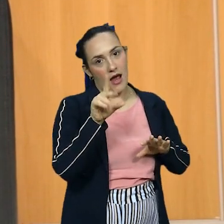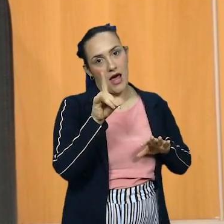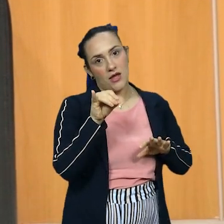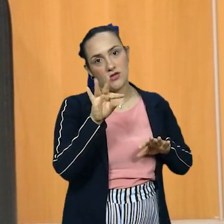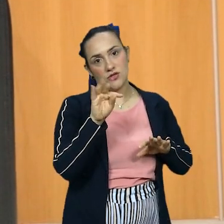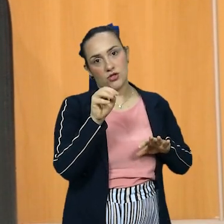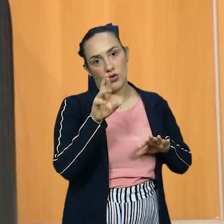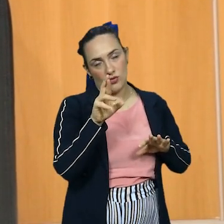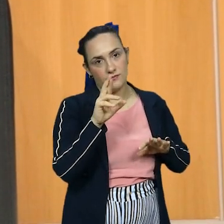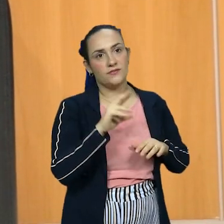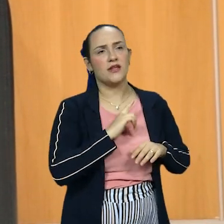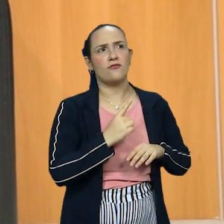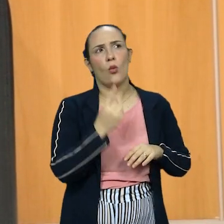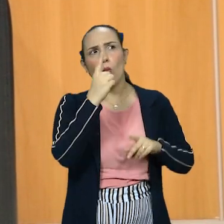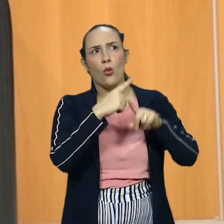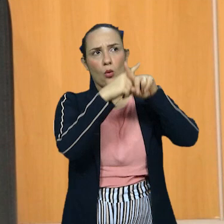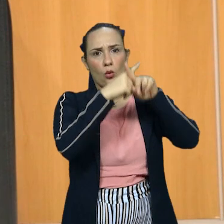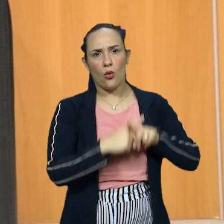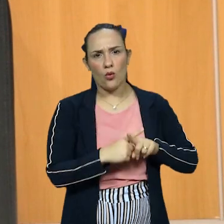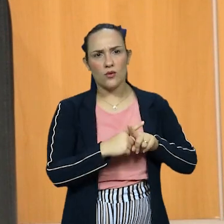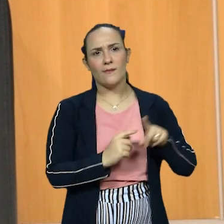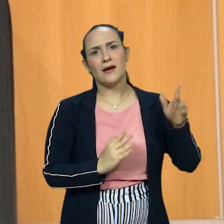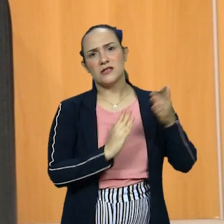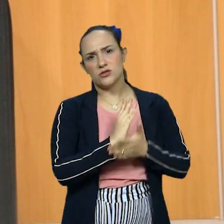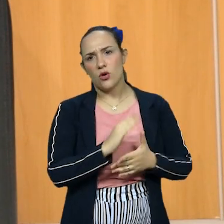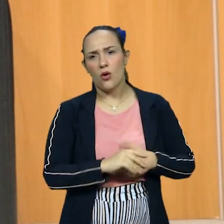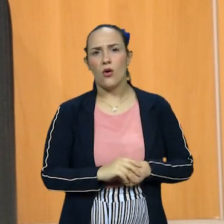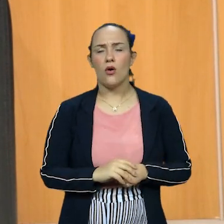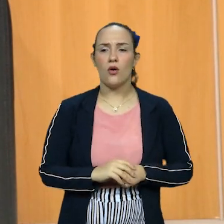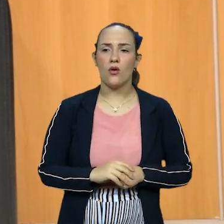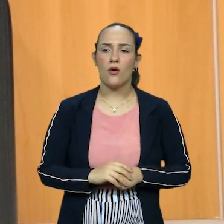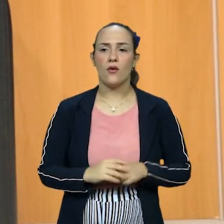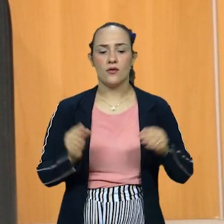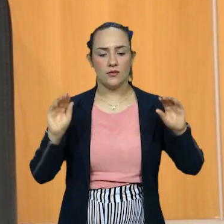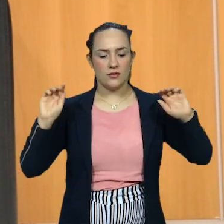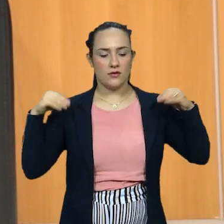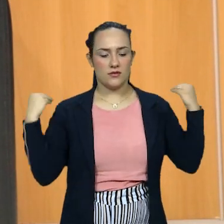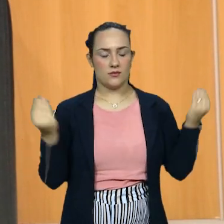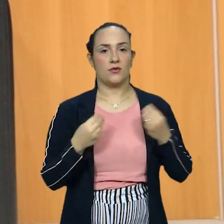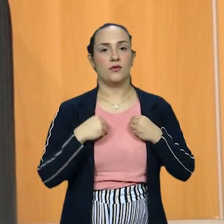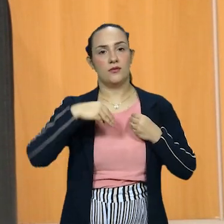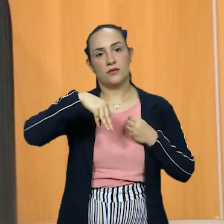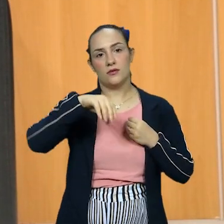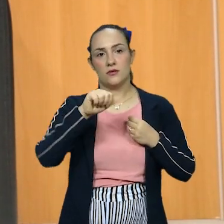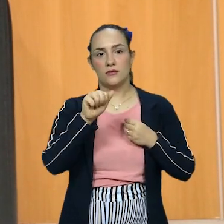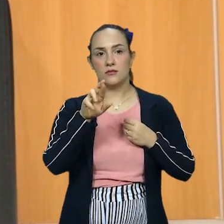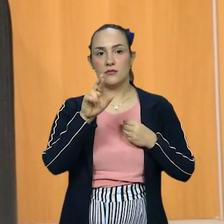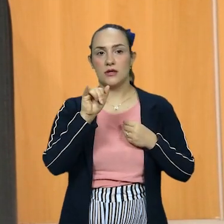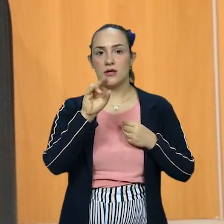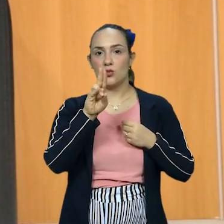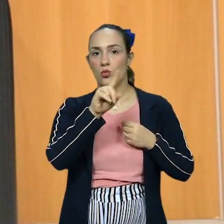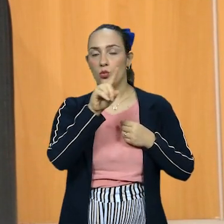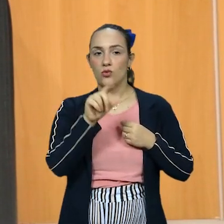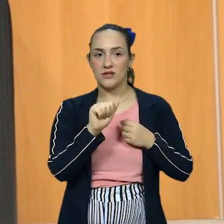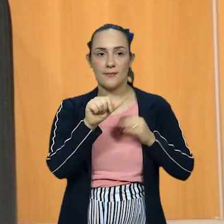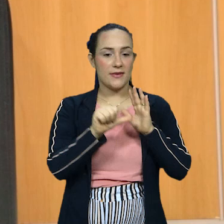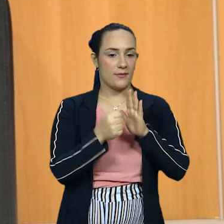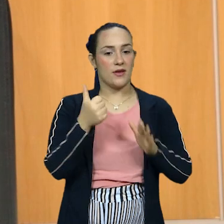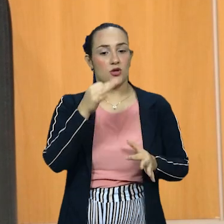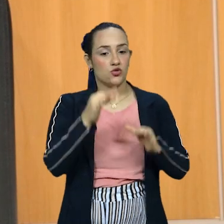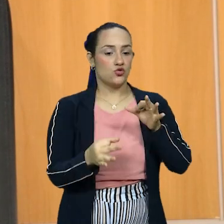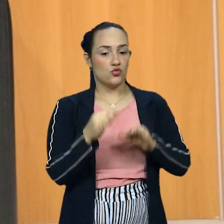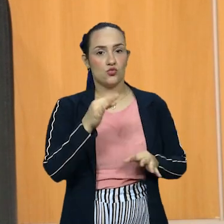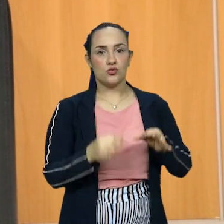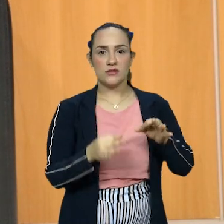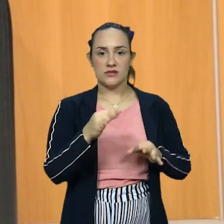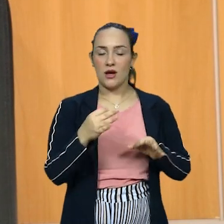Então, nós tivemos aqui no Mato Grosso do Sul um concurso que passou a desembargadora Marilza. Ela foi a primeira juíza